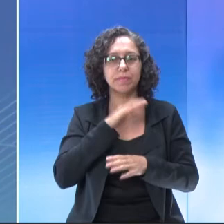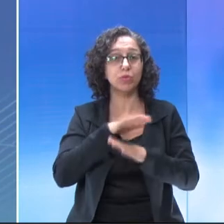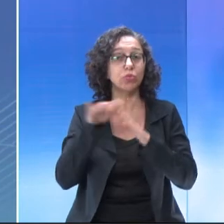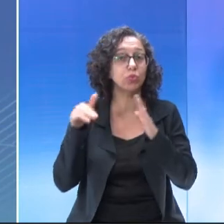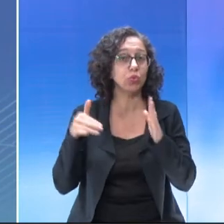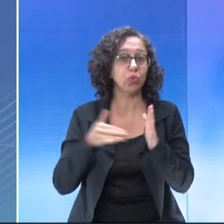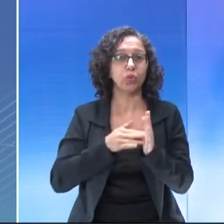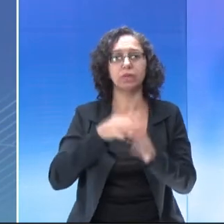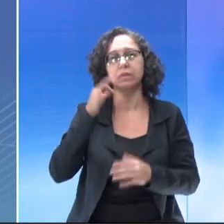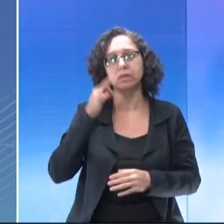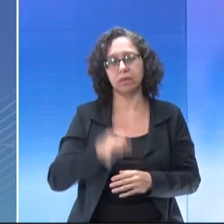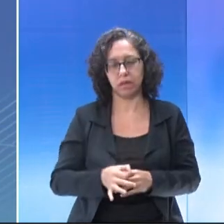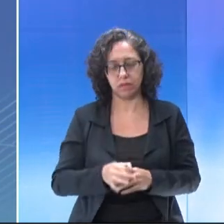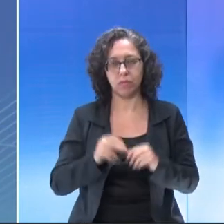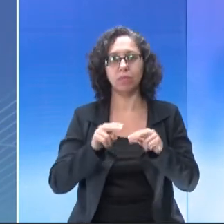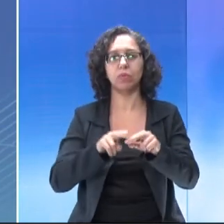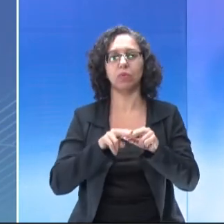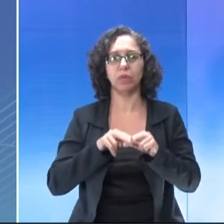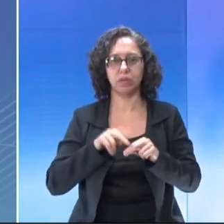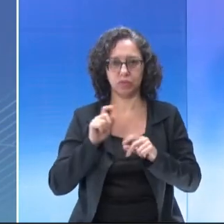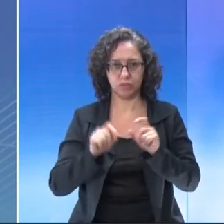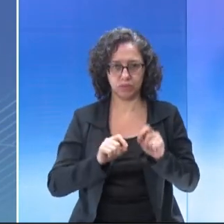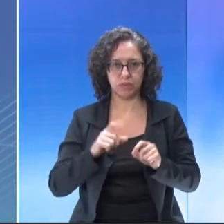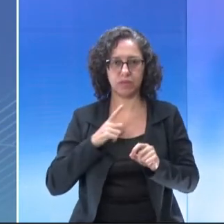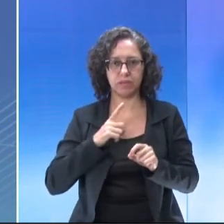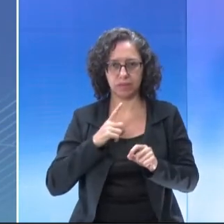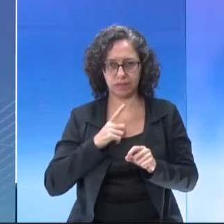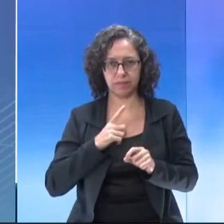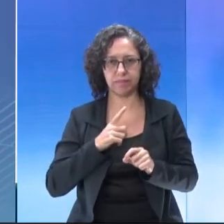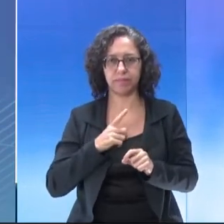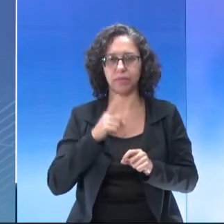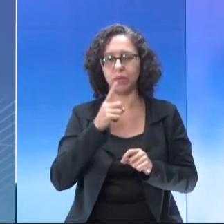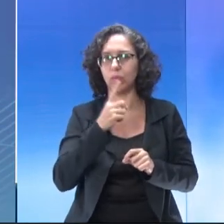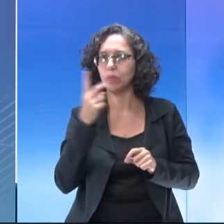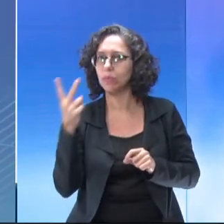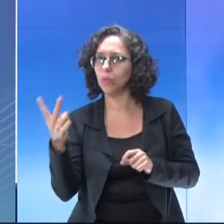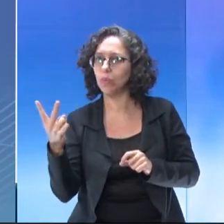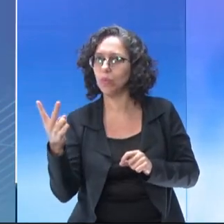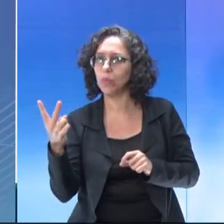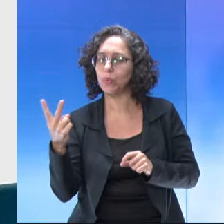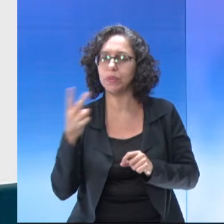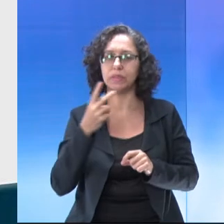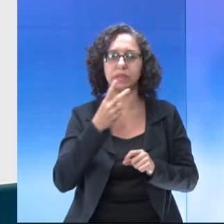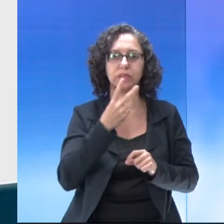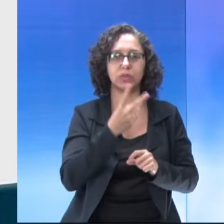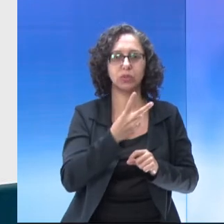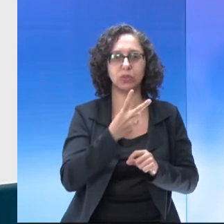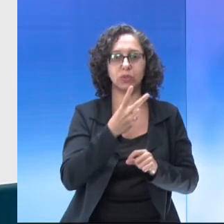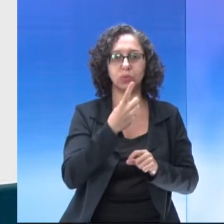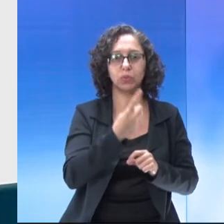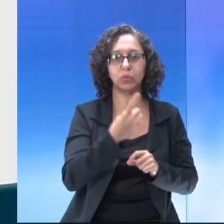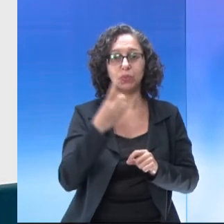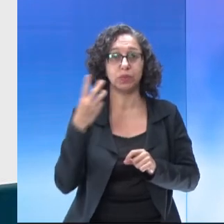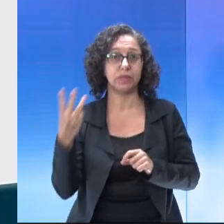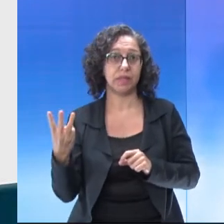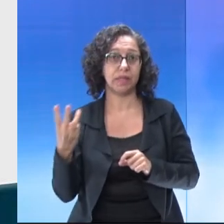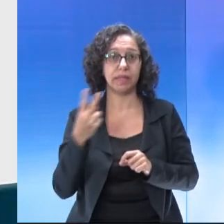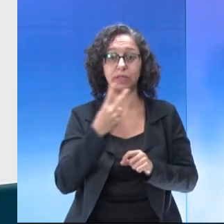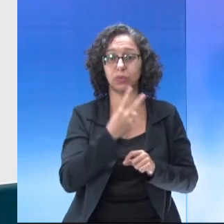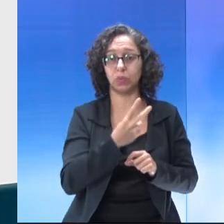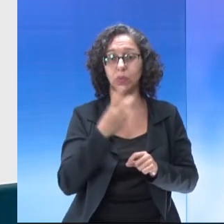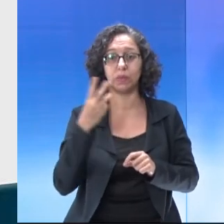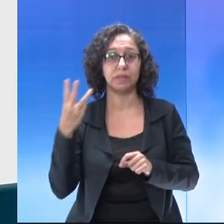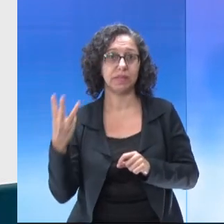nesse caso aqui, todas estão corretas. Por isso que ele coloca aí as afirmativas 1 e 2 estão corretas, a 1 e a 3, a 2 e a 3,